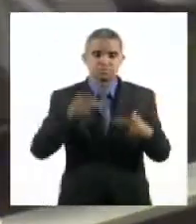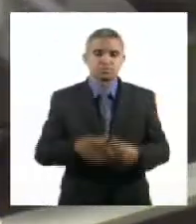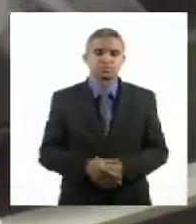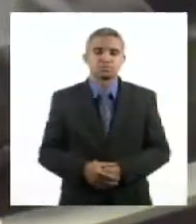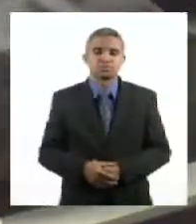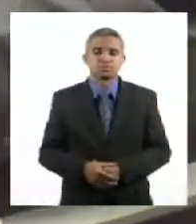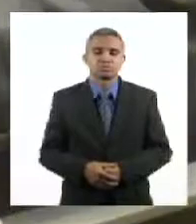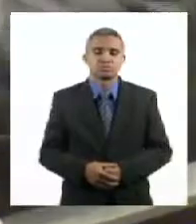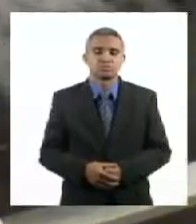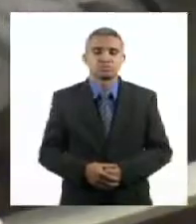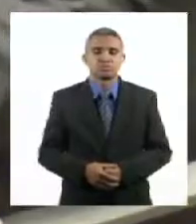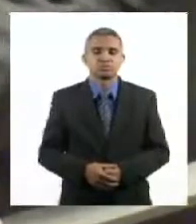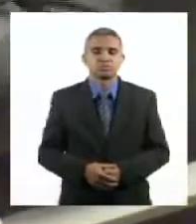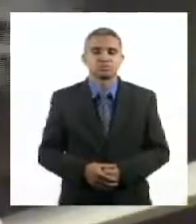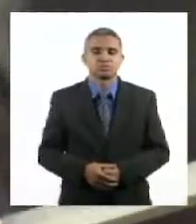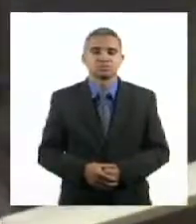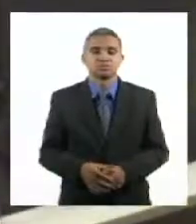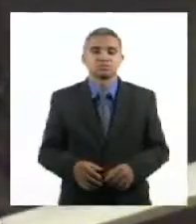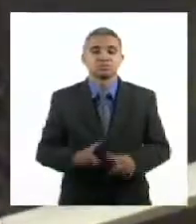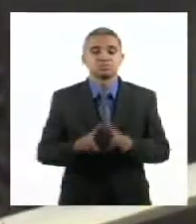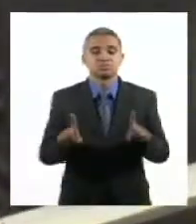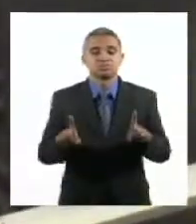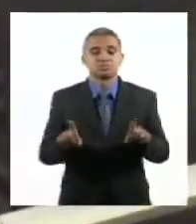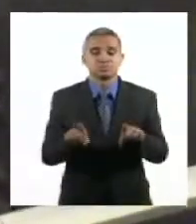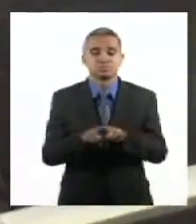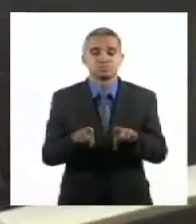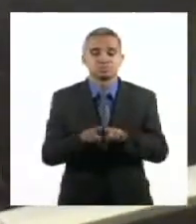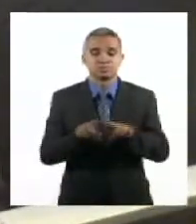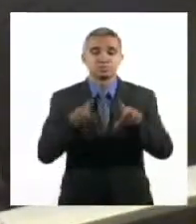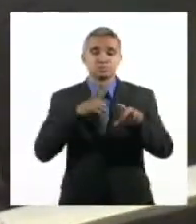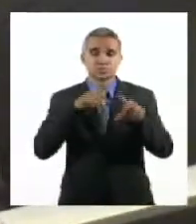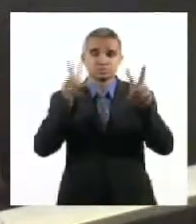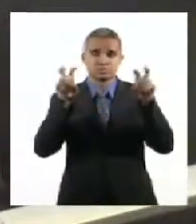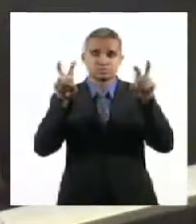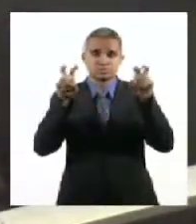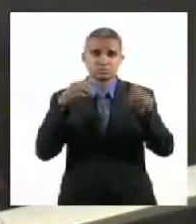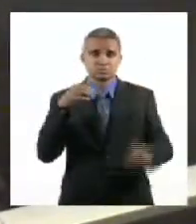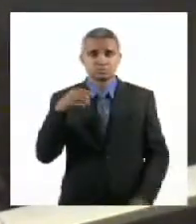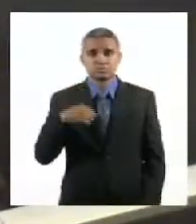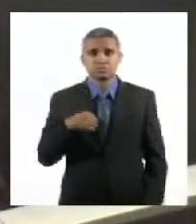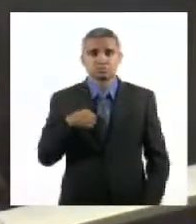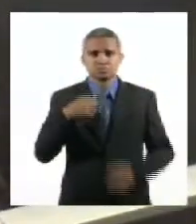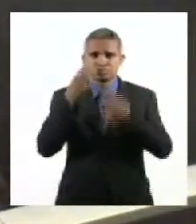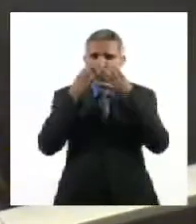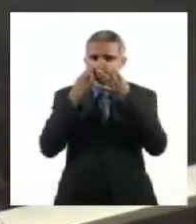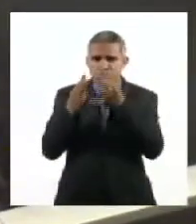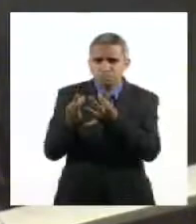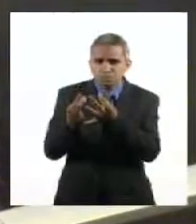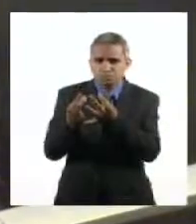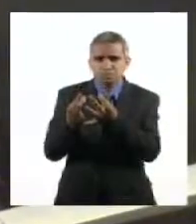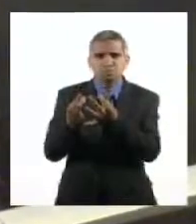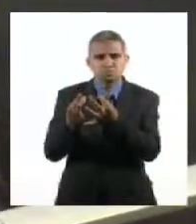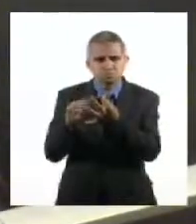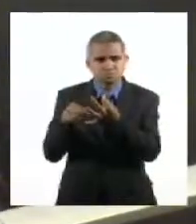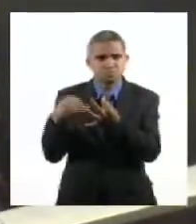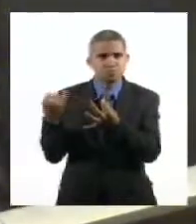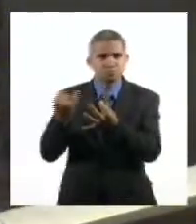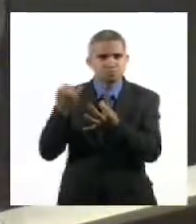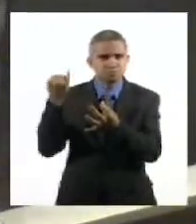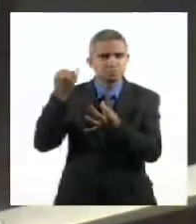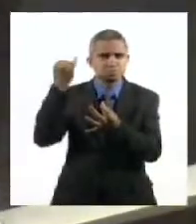do executivo municipal. Mas tem uma questão que me chama a atenção, que para mim ela eiva